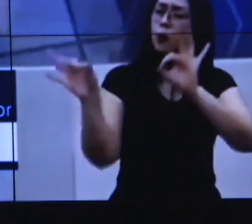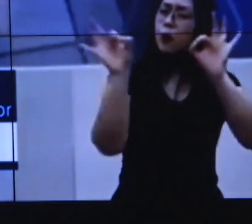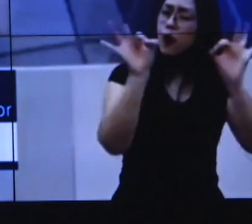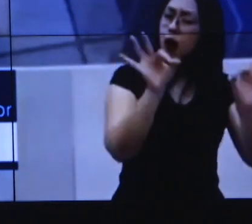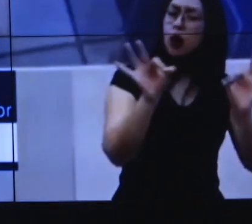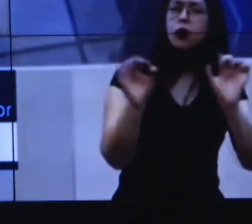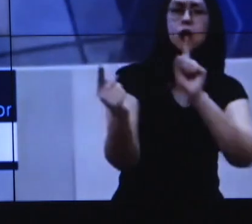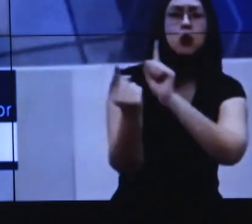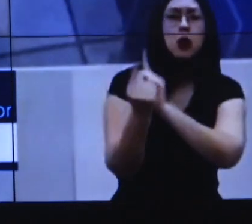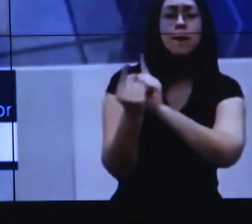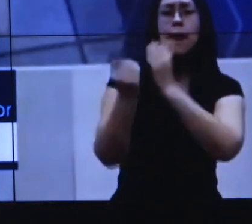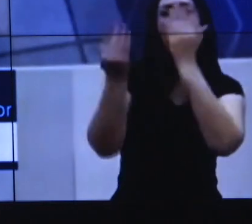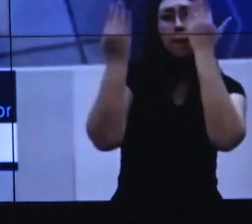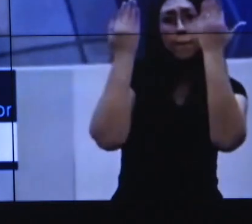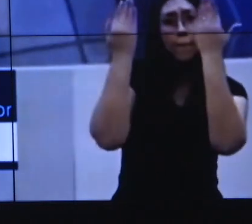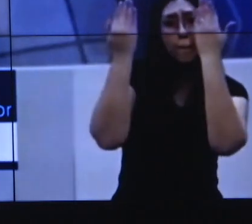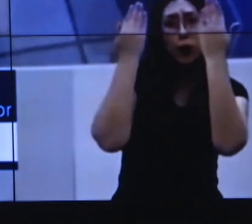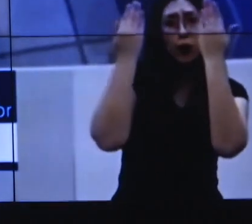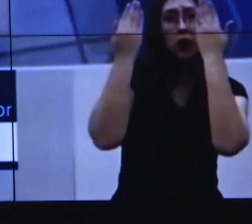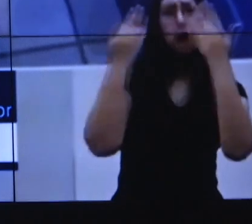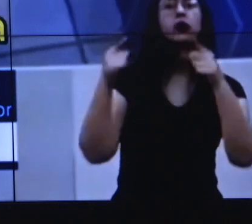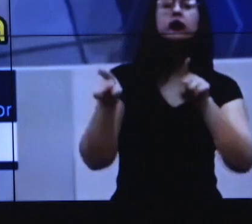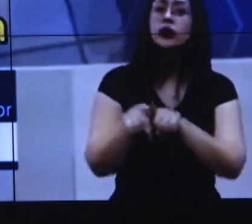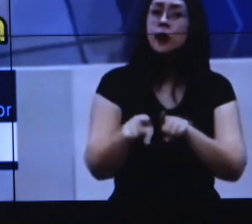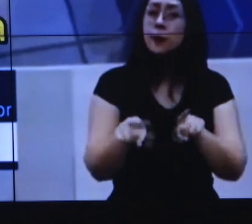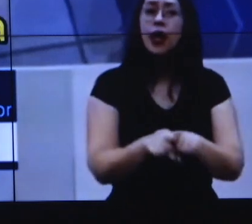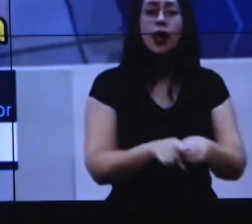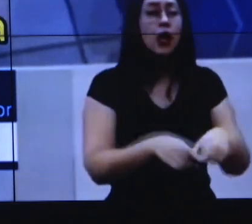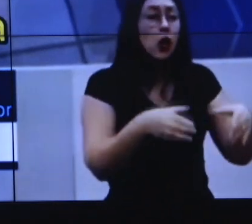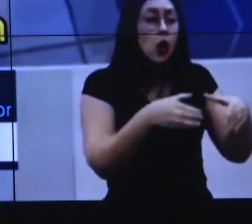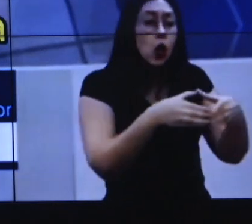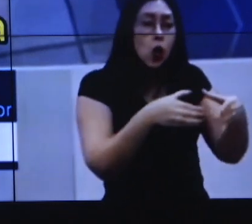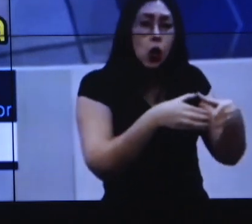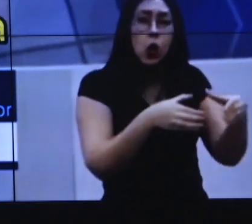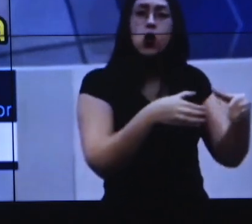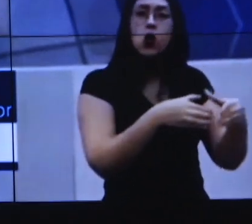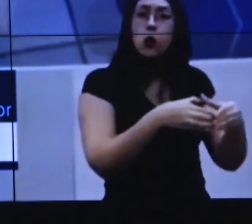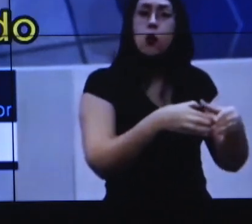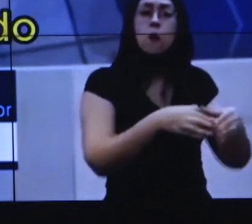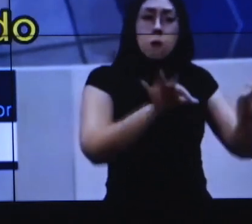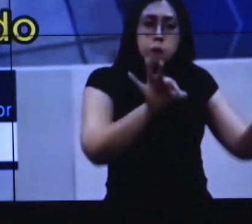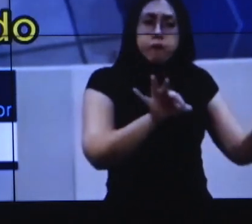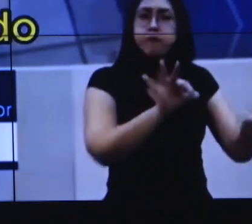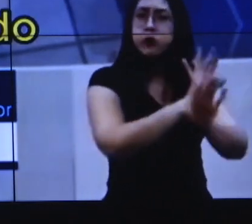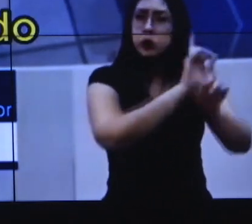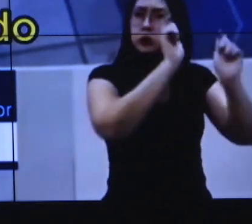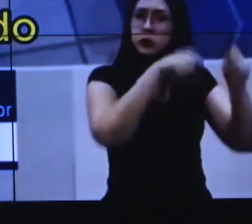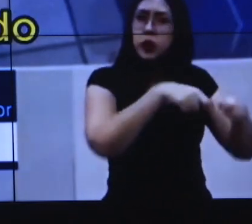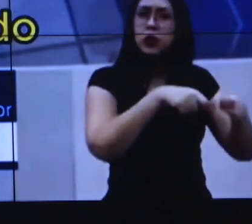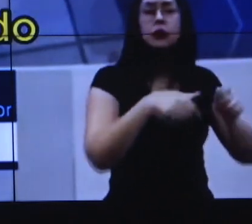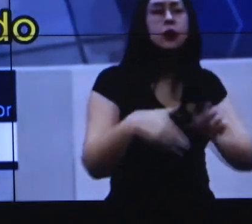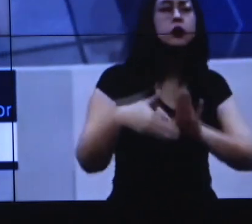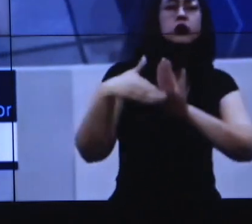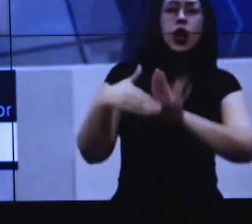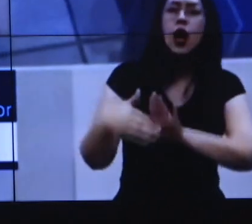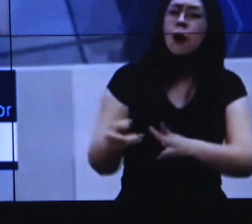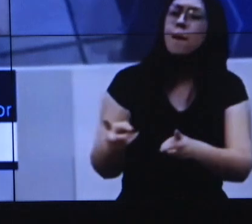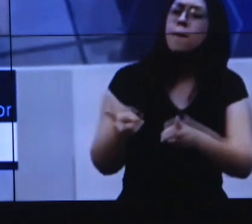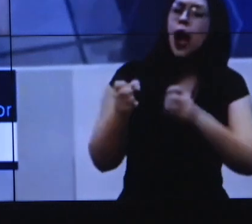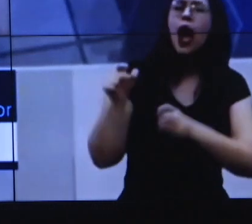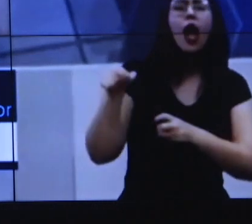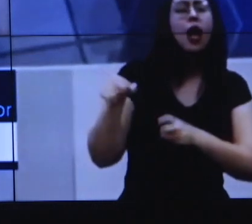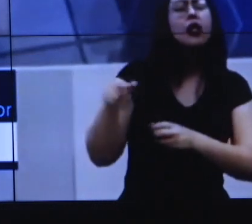o acompanhamento, inclusive a rede, ter uma equipe especializada para ver se o menino está rendendo, se precisa